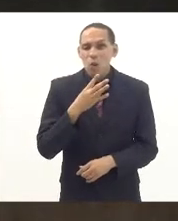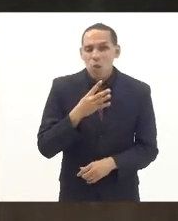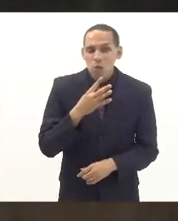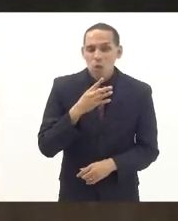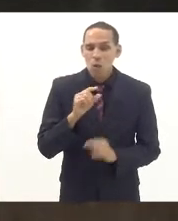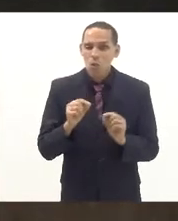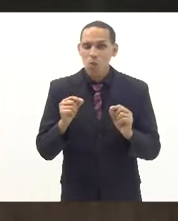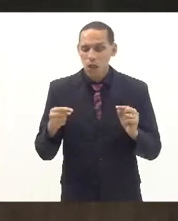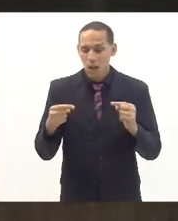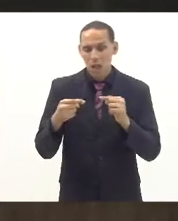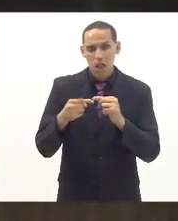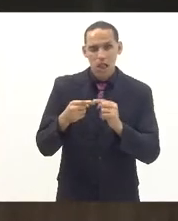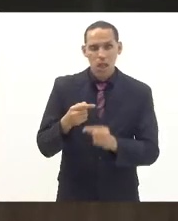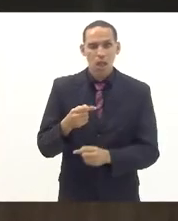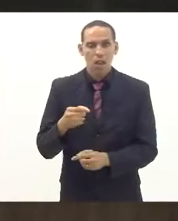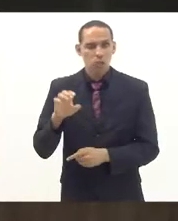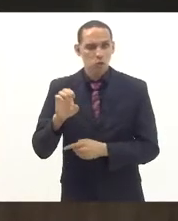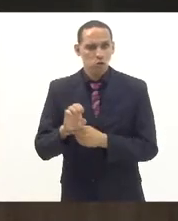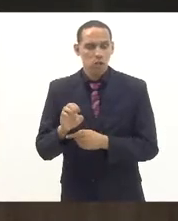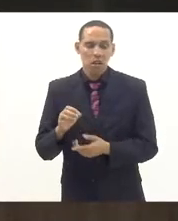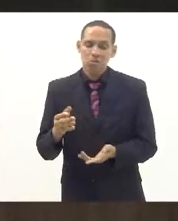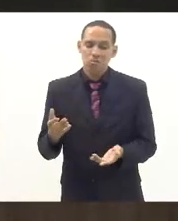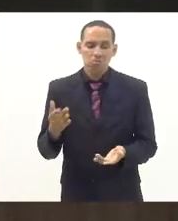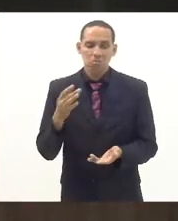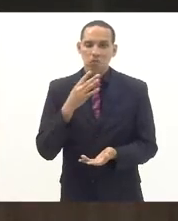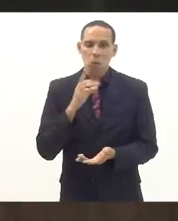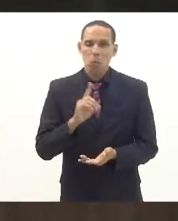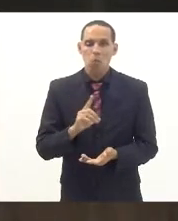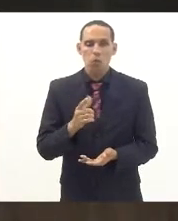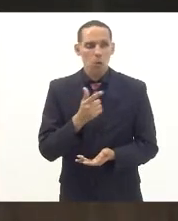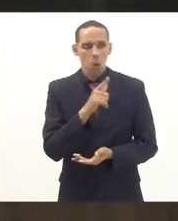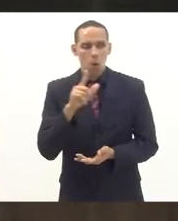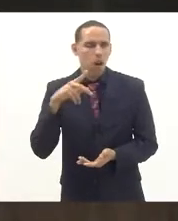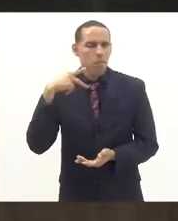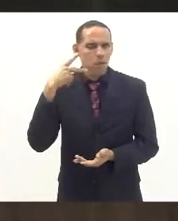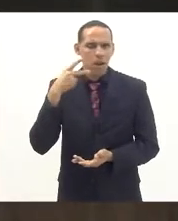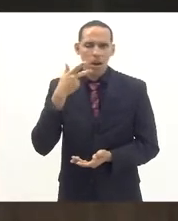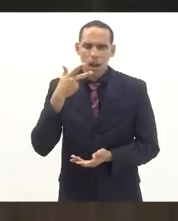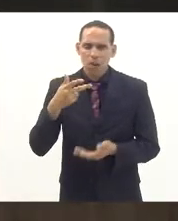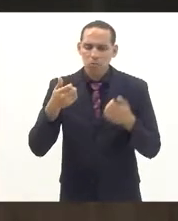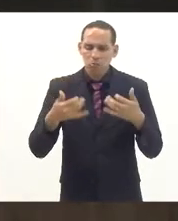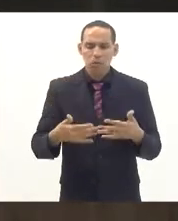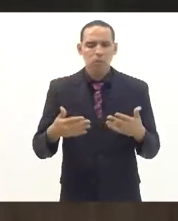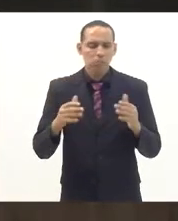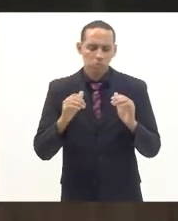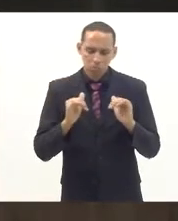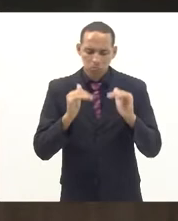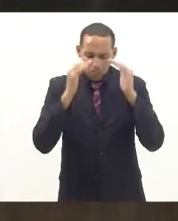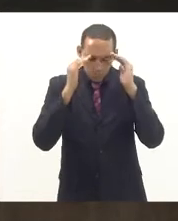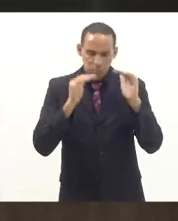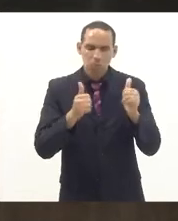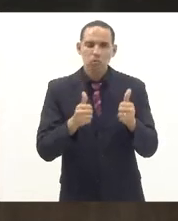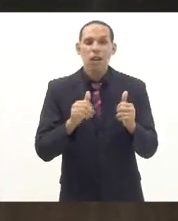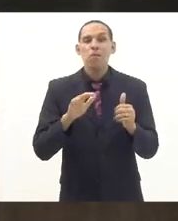relação com o Estado então respeito muito aqui o que os outros planetários estão colocando mas a diferença é que o município de Janeiro foi muito satisfatória